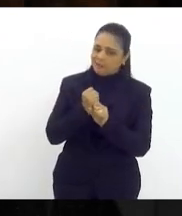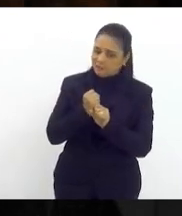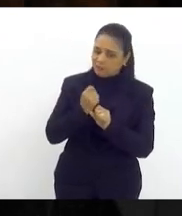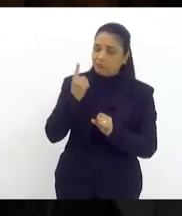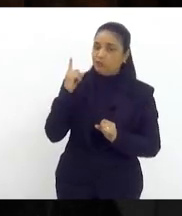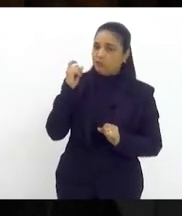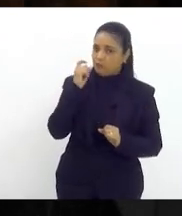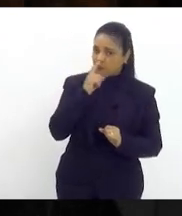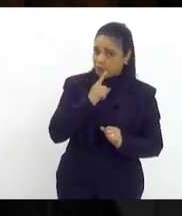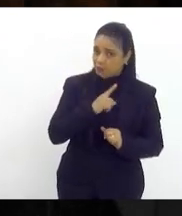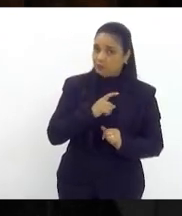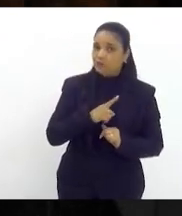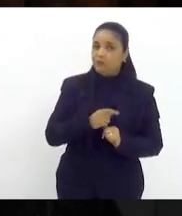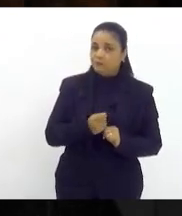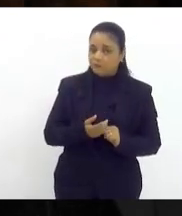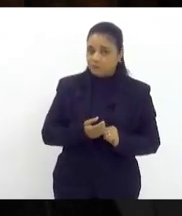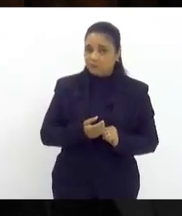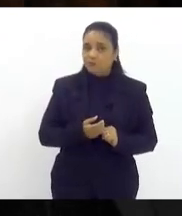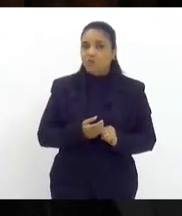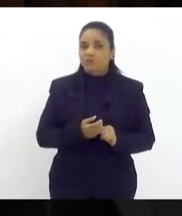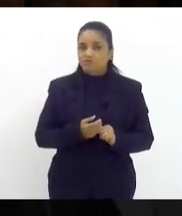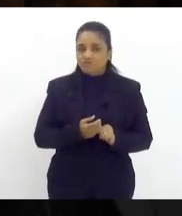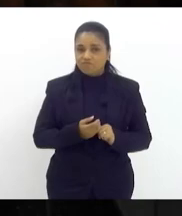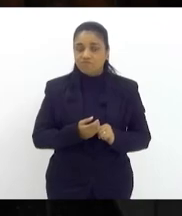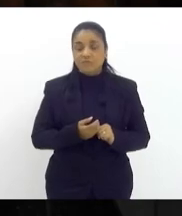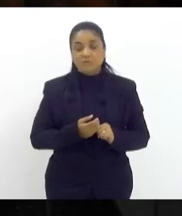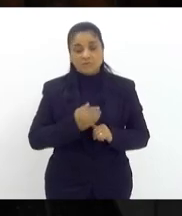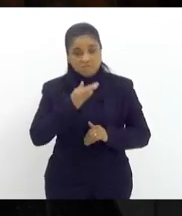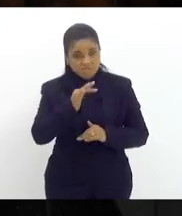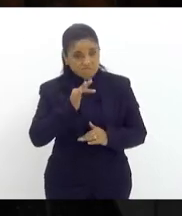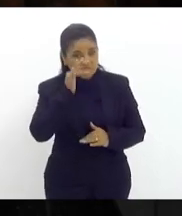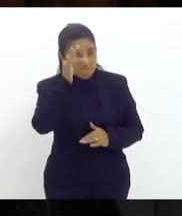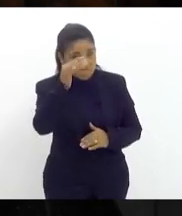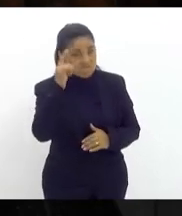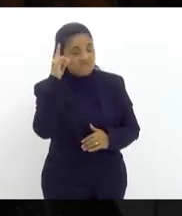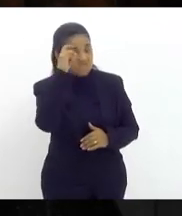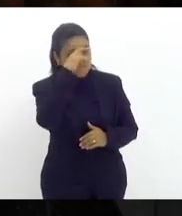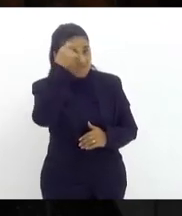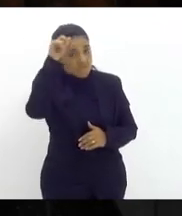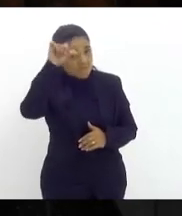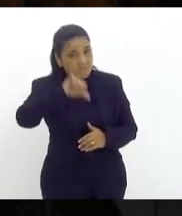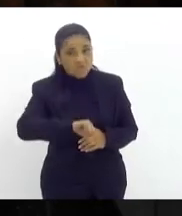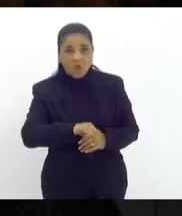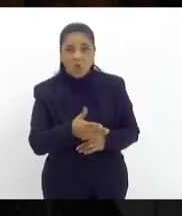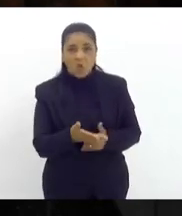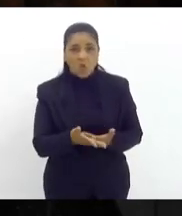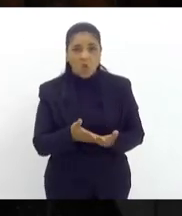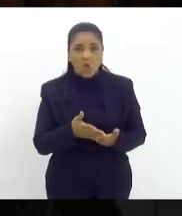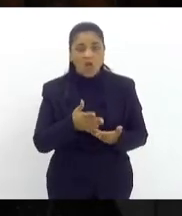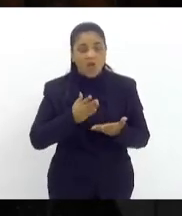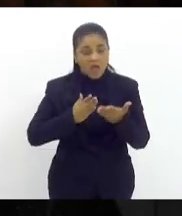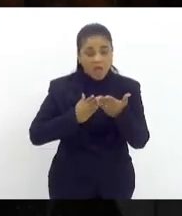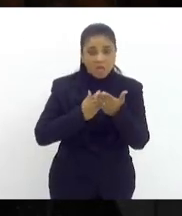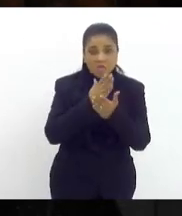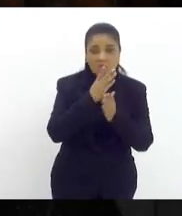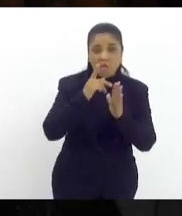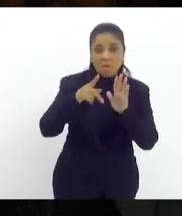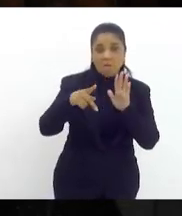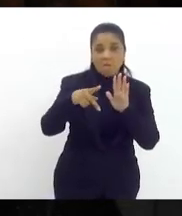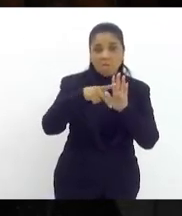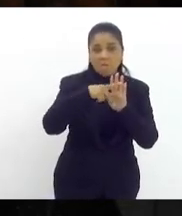e tempos mais difíceis virão porque ao aprovar esse PLC